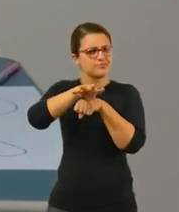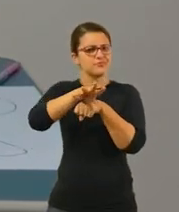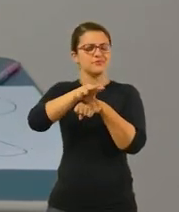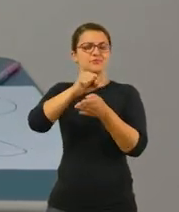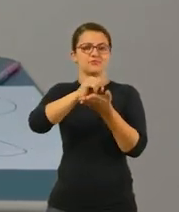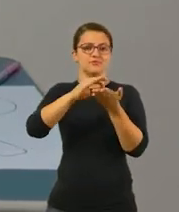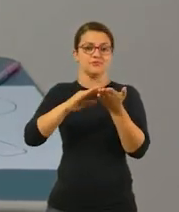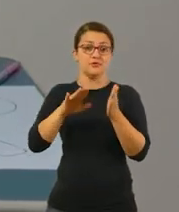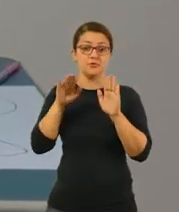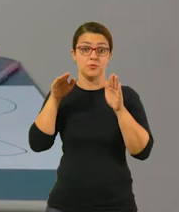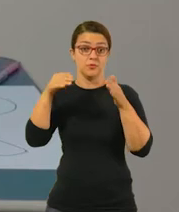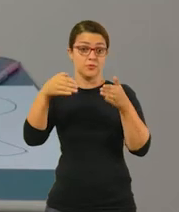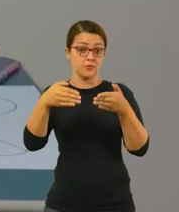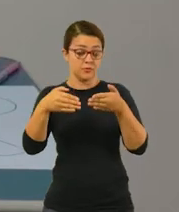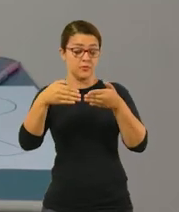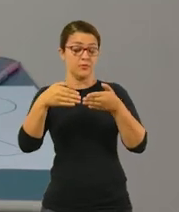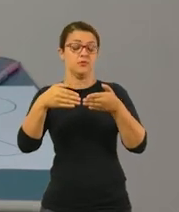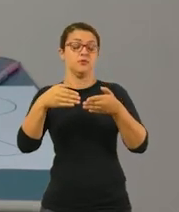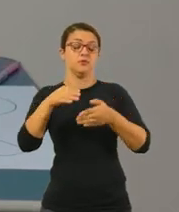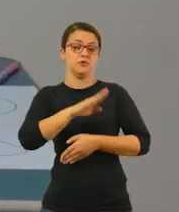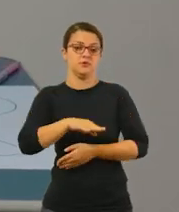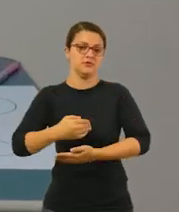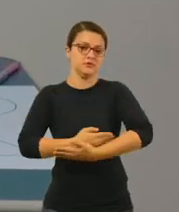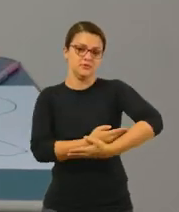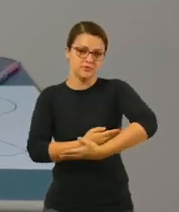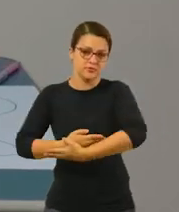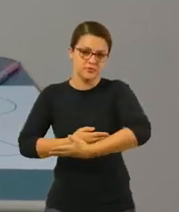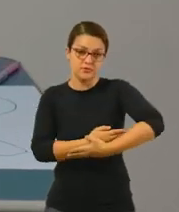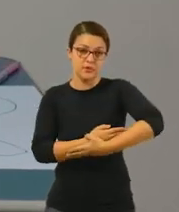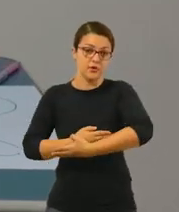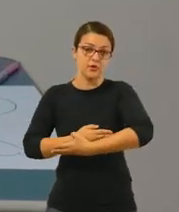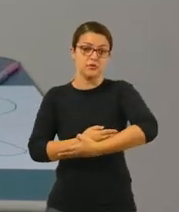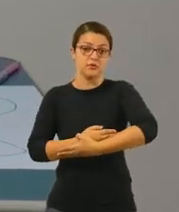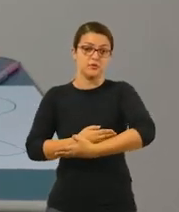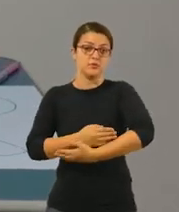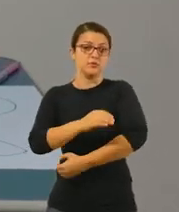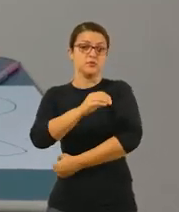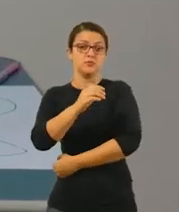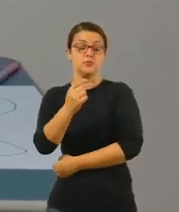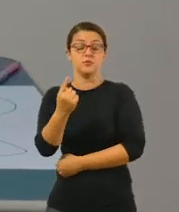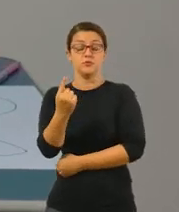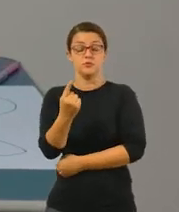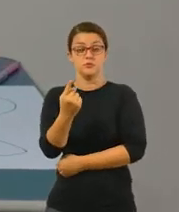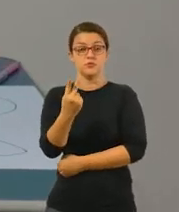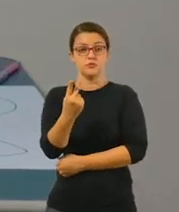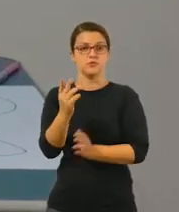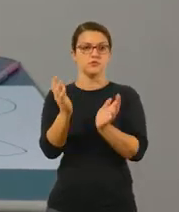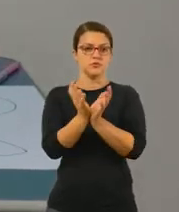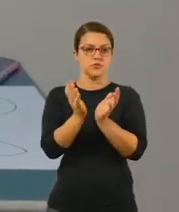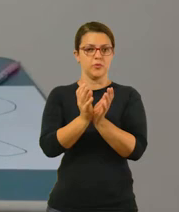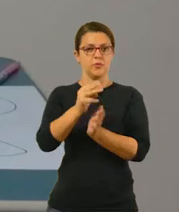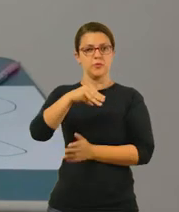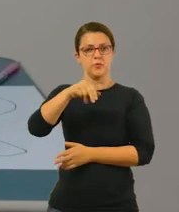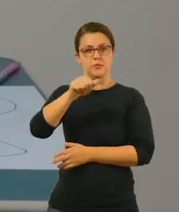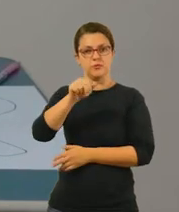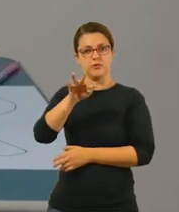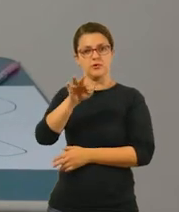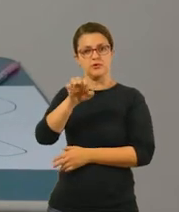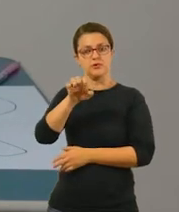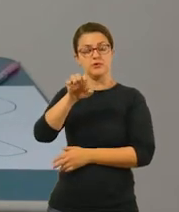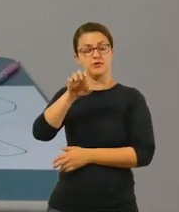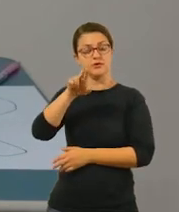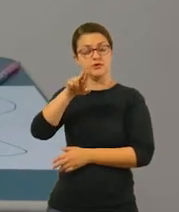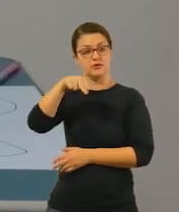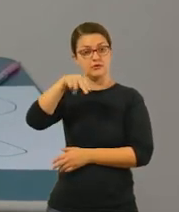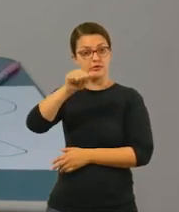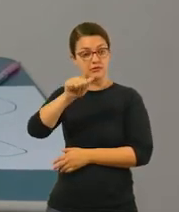atividades direcionadas para as crianças de berçário 1, 2 e maternal. E vamos dar continuidade hoje com mais três propostas